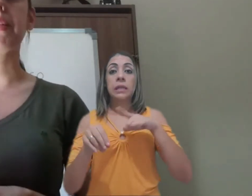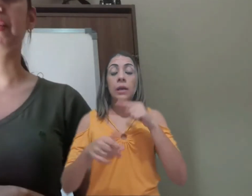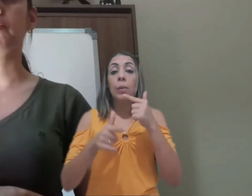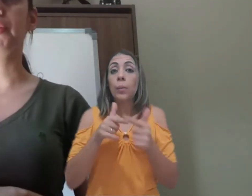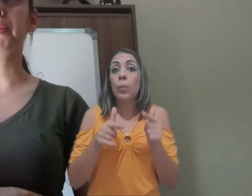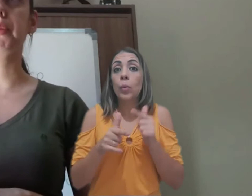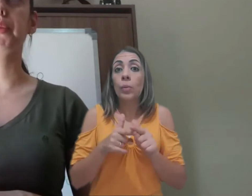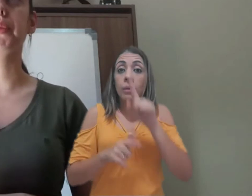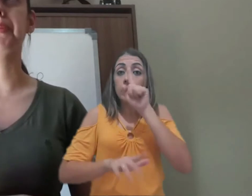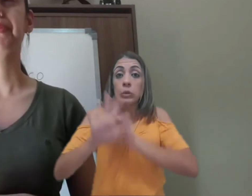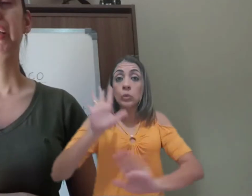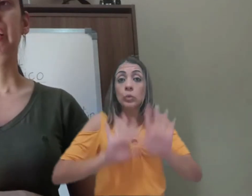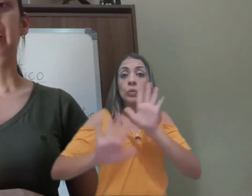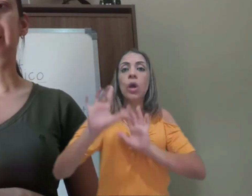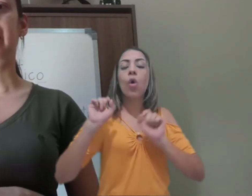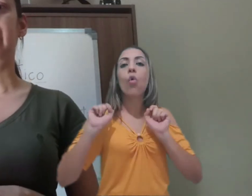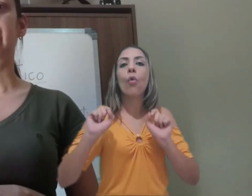problema assim muito